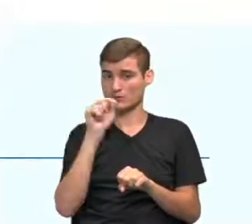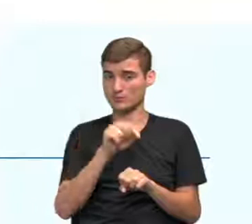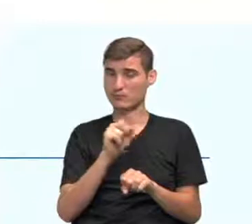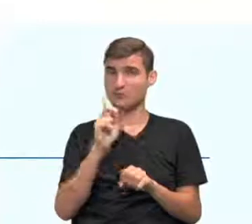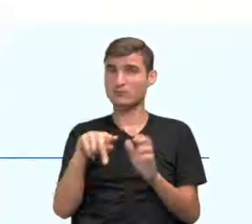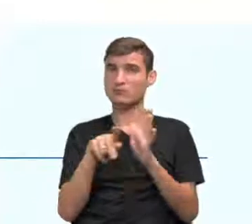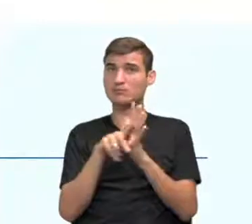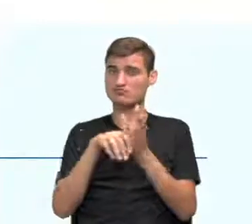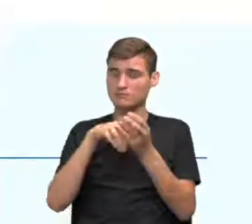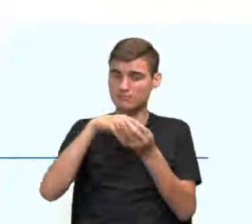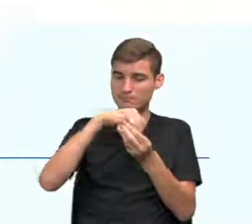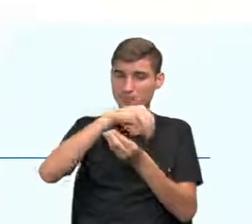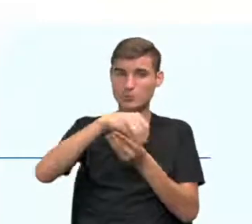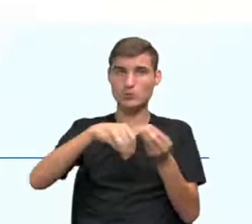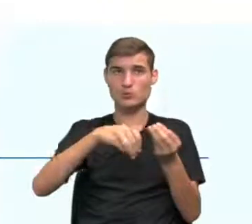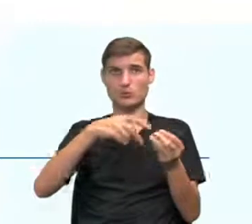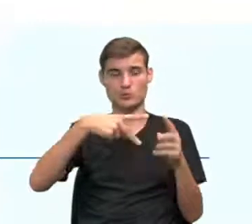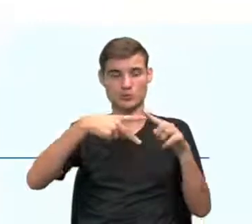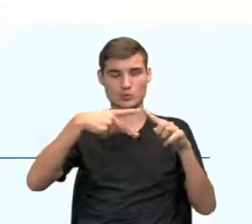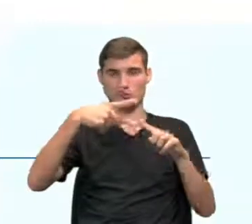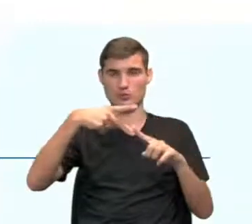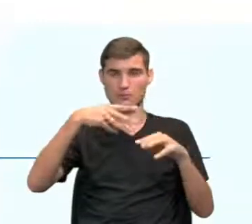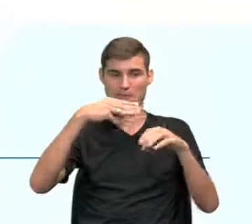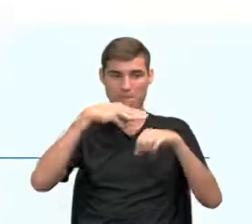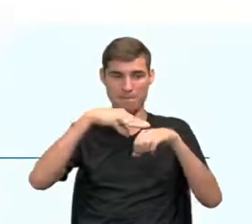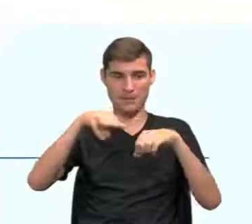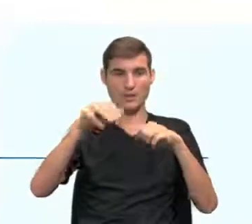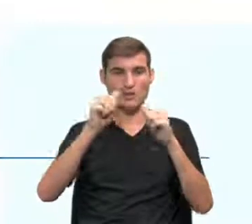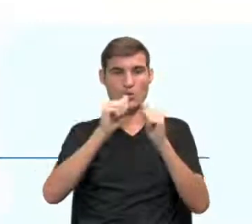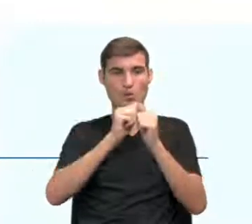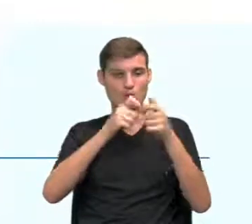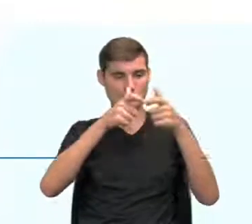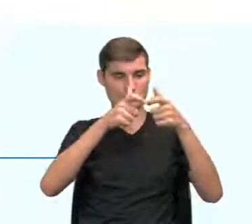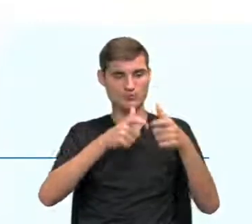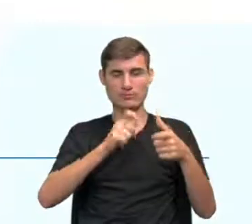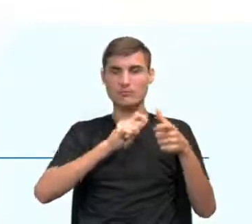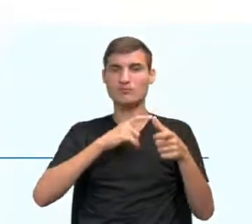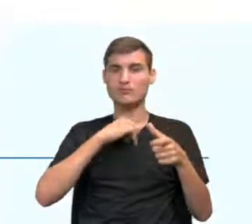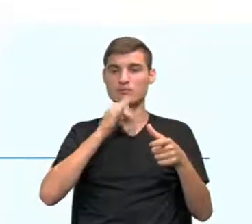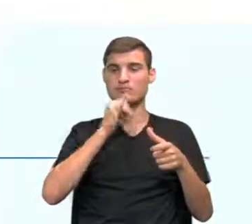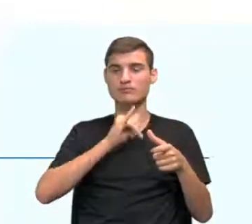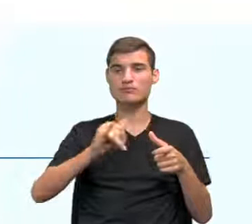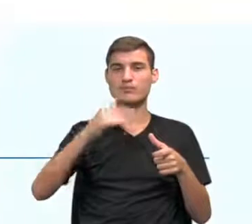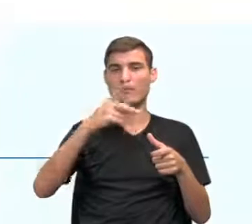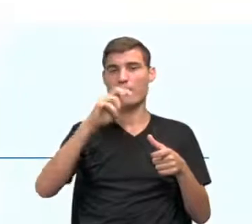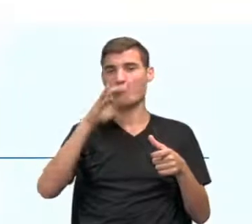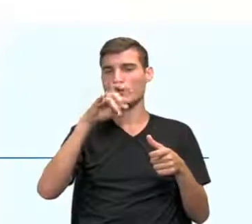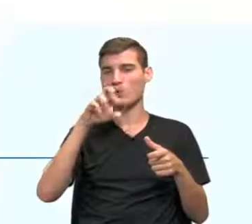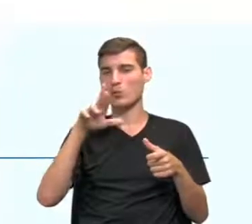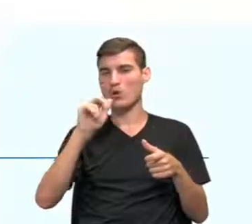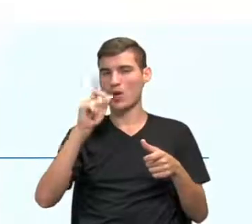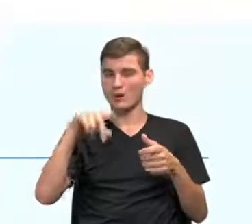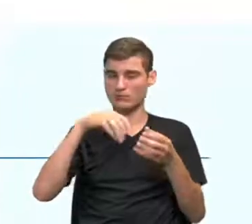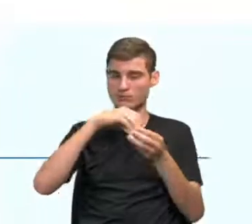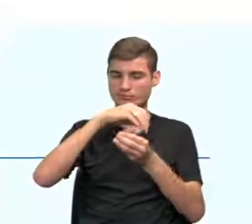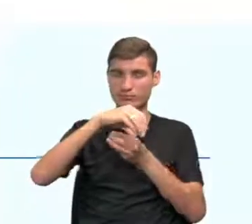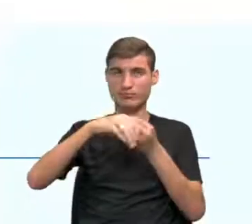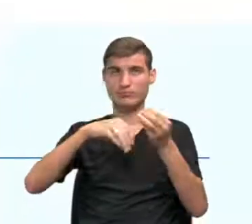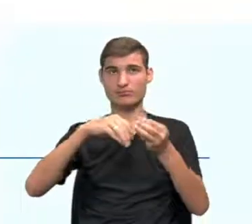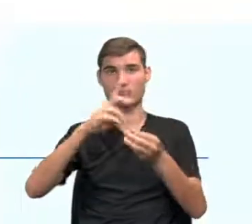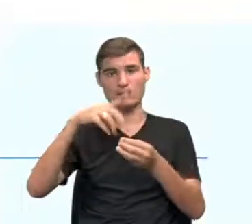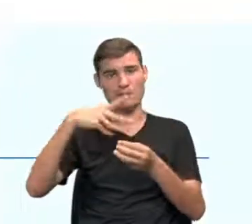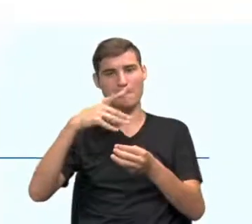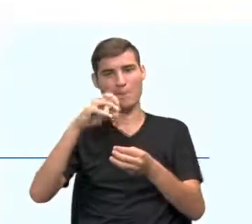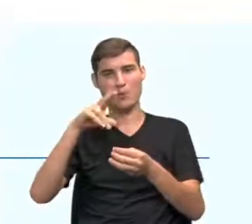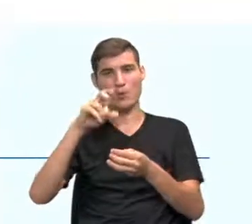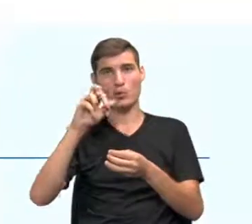a mistura desses dois sinais. Vai misturar a portadora a partir da mensagem, misturar com a mensagem. Então ele vai modular o sinal e